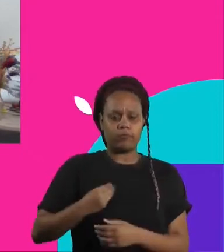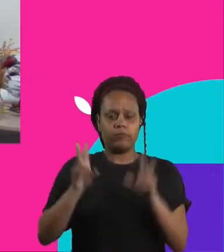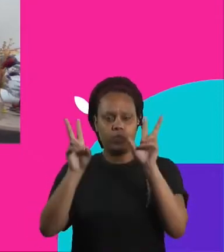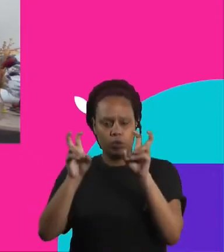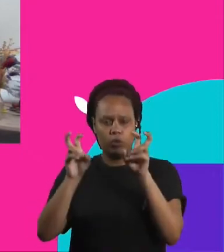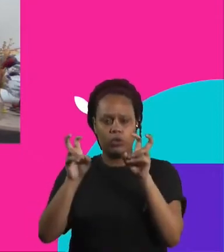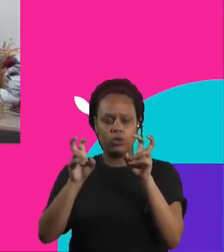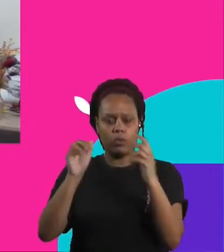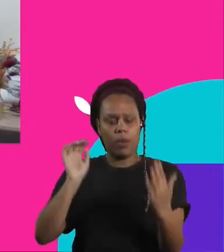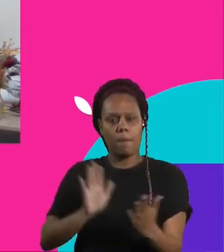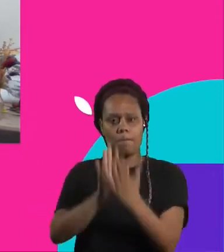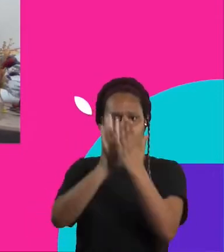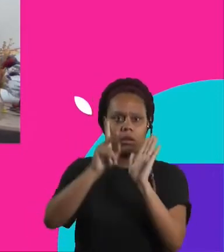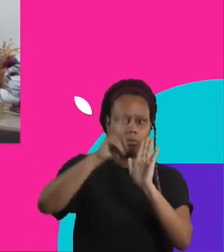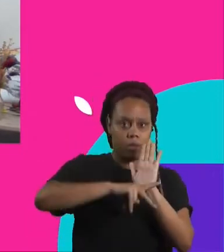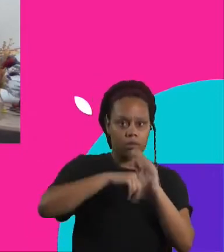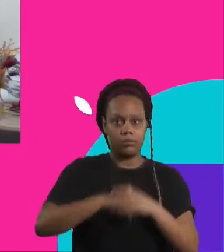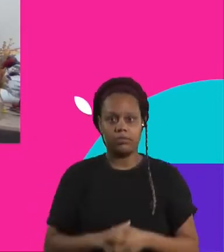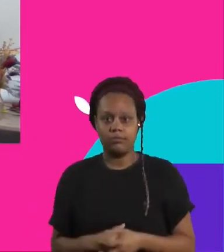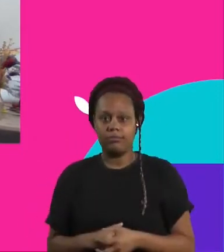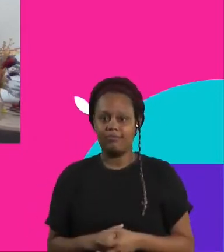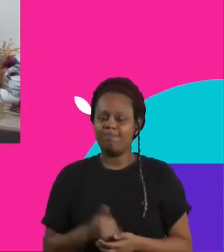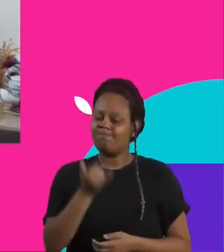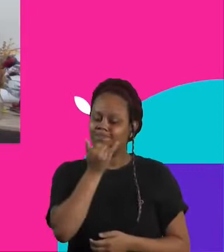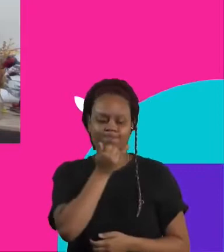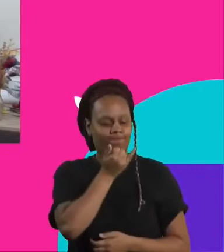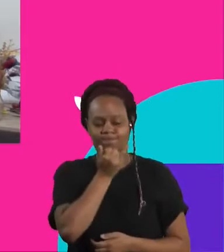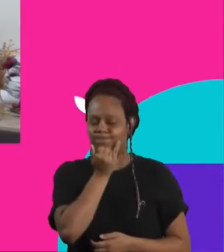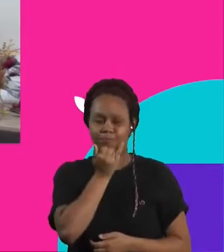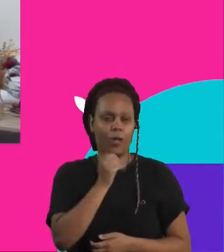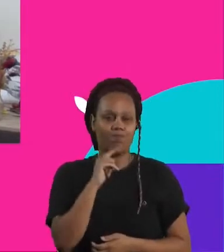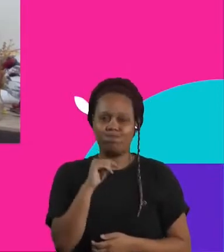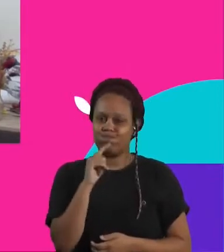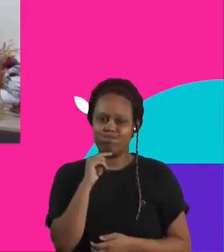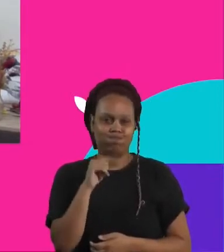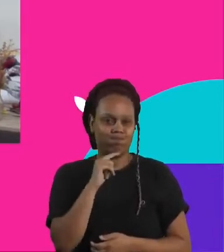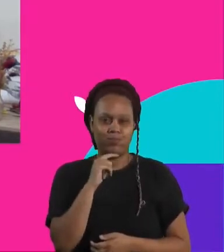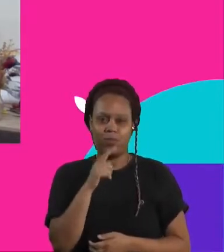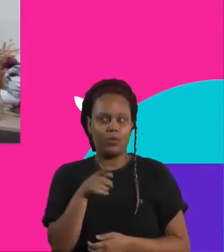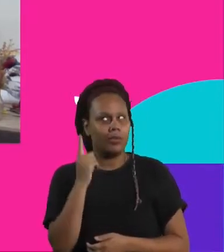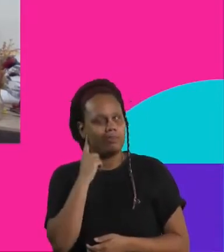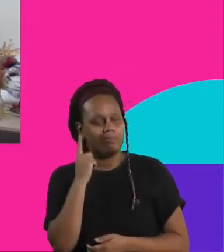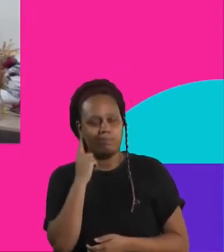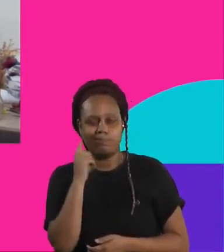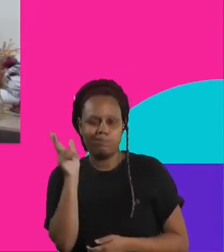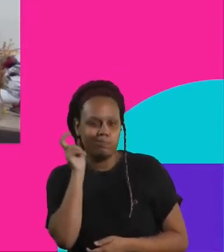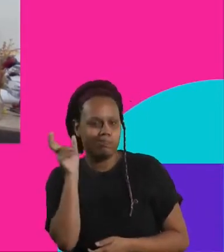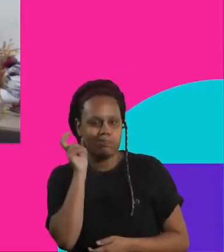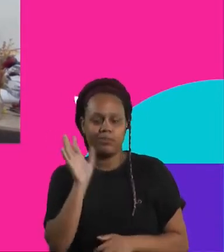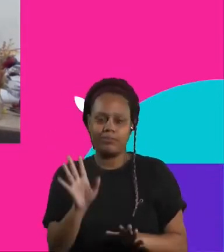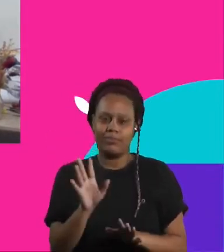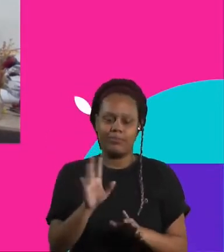projeto? Não ouço, pessoal. Desculpa, não estou conseguindo Ninguém ouvir está nos nada. ouvindo. A gente está com um problema grande de conexão aqui.